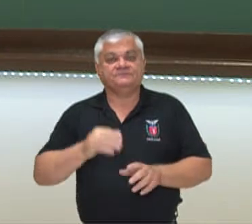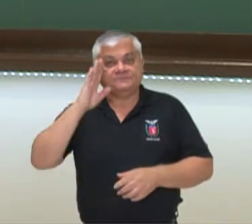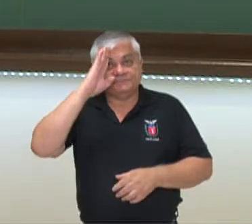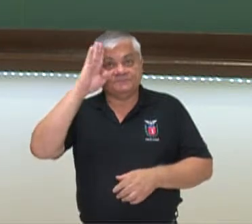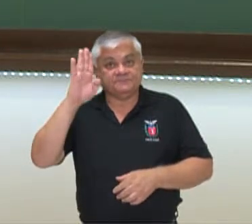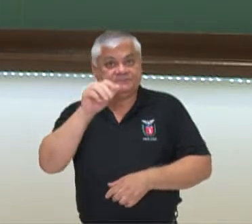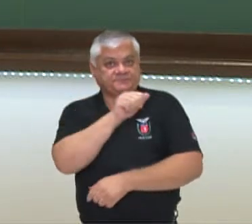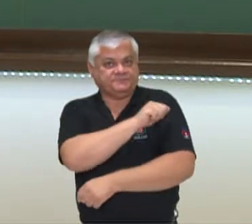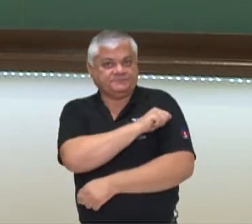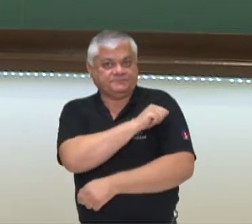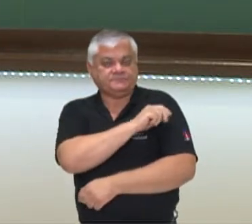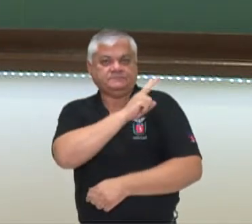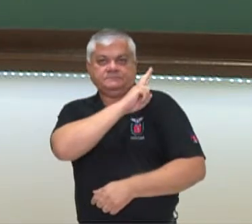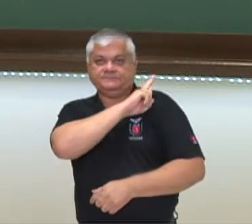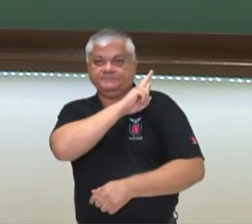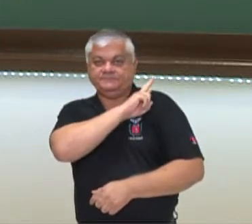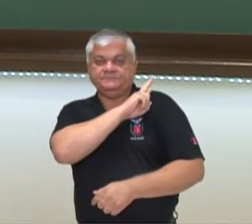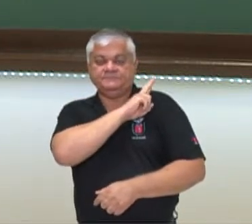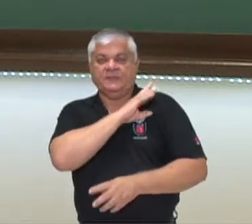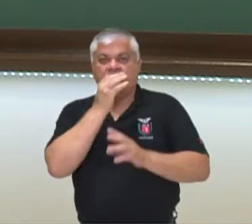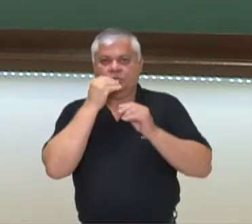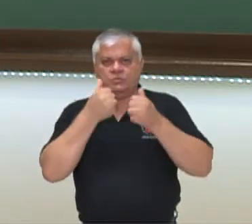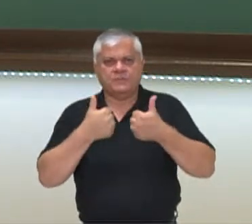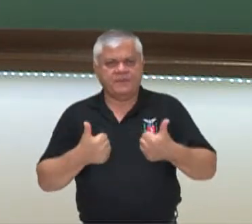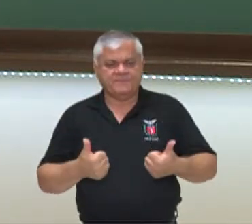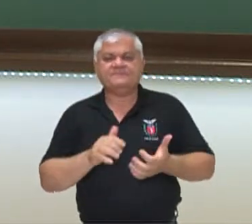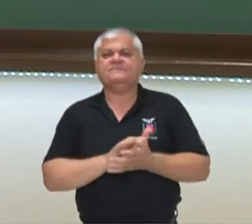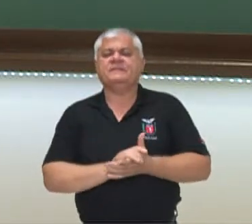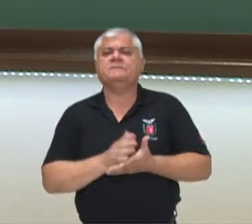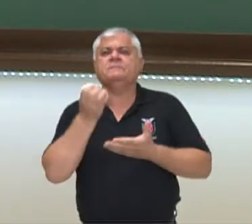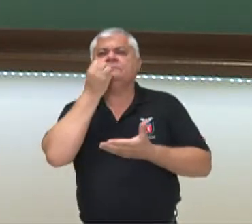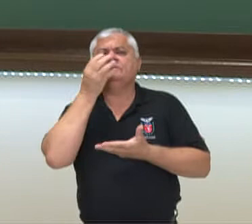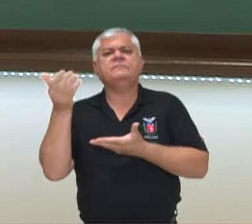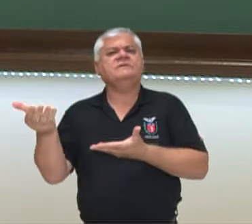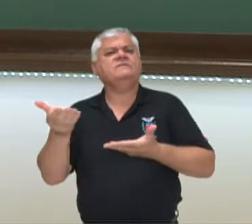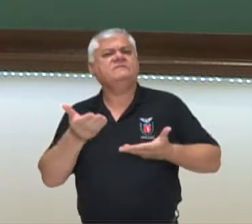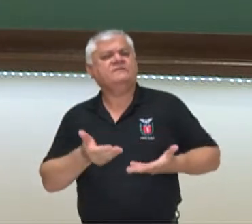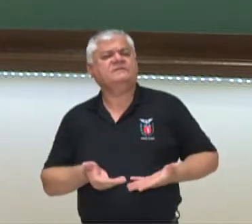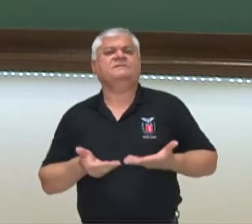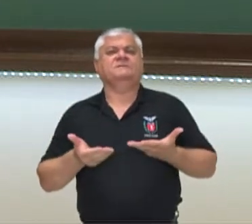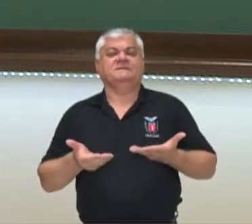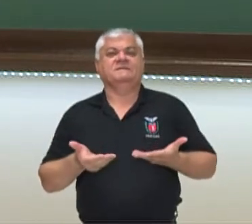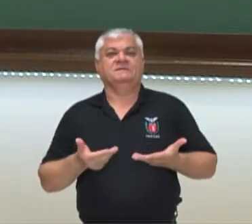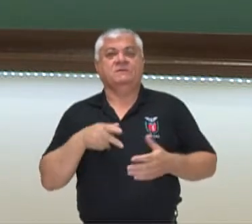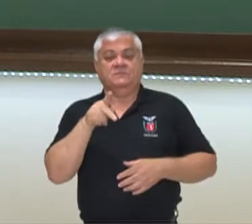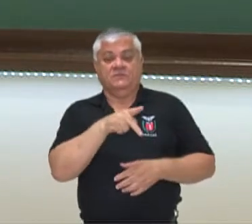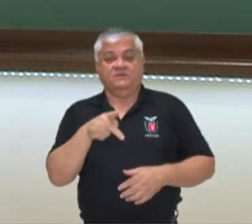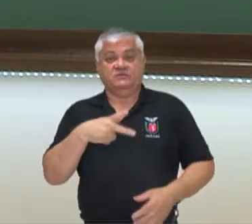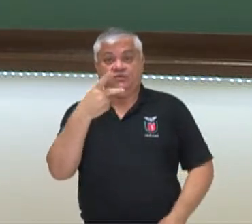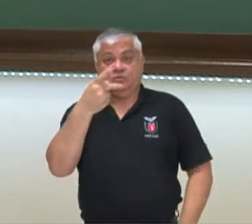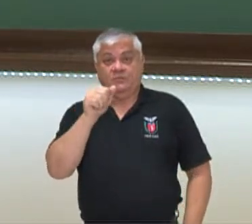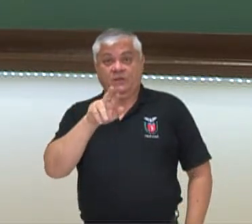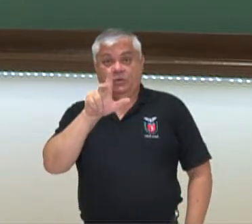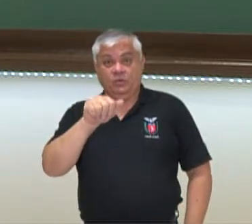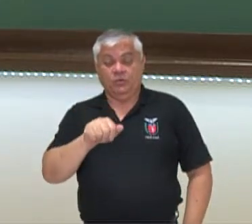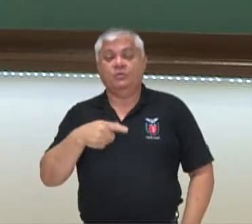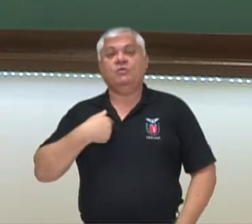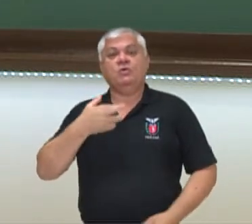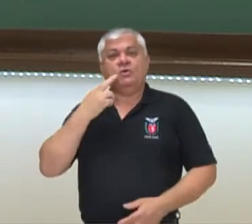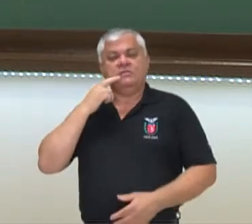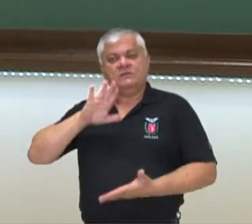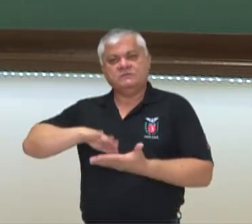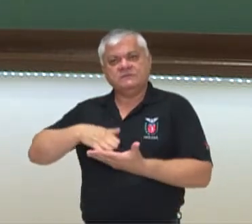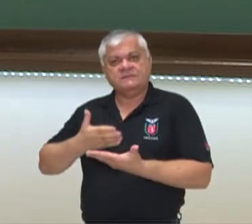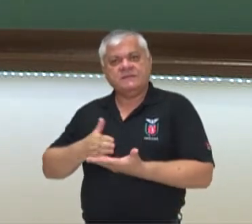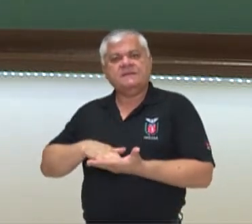Olá, estudantes da segunda série, tudo bem com vocês? Sejam bem-vindos, né? Eu, professor Paulo Brito, Ronaldo,